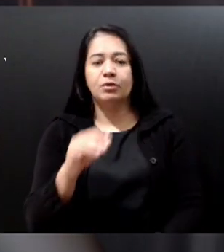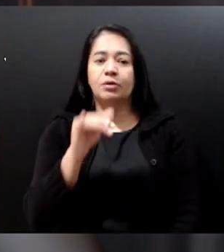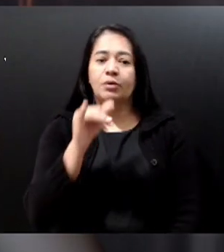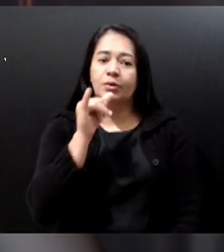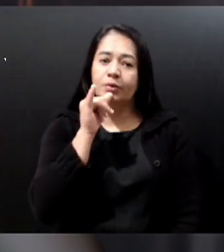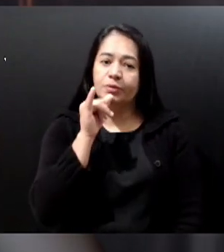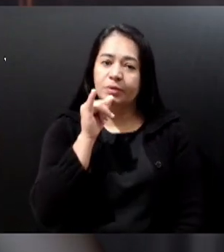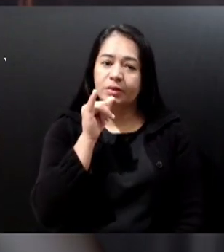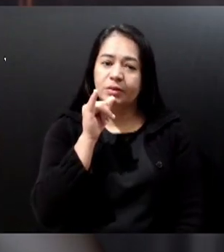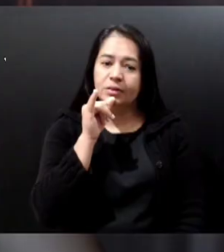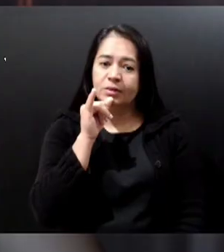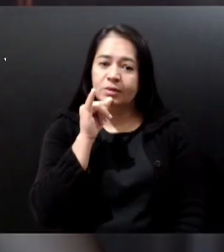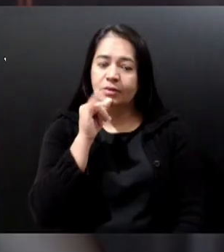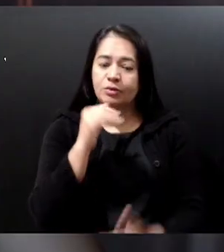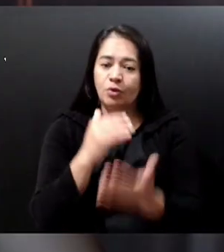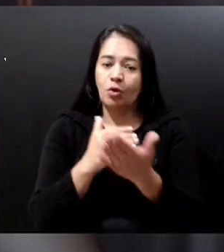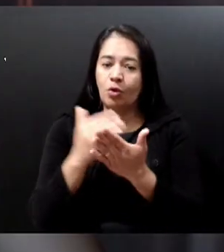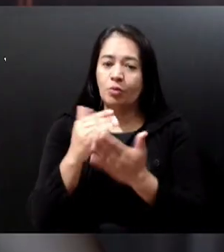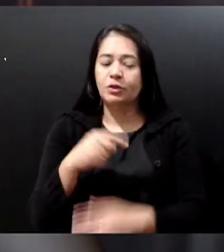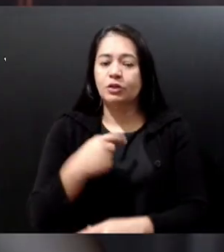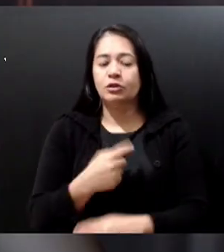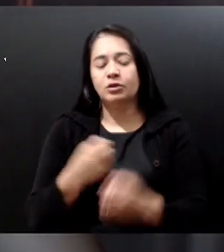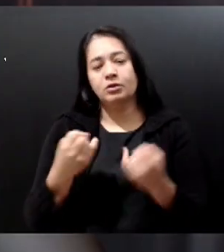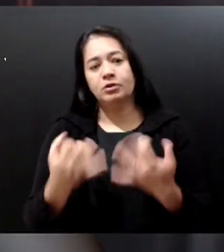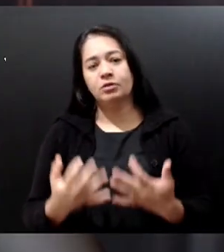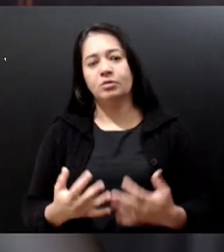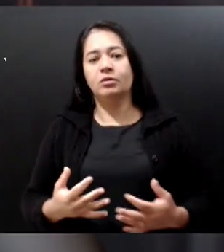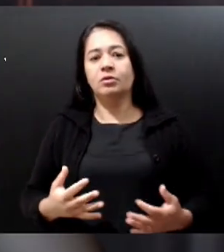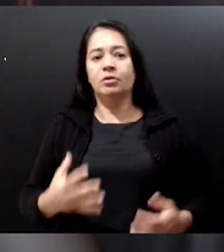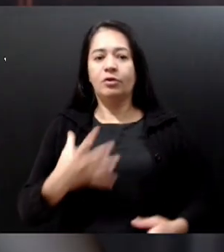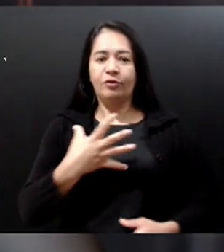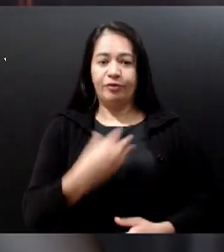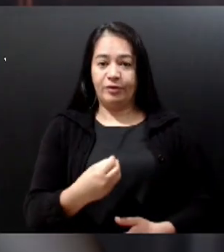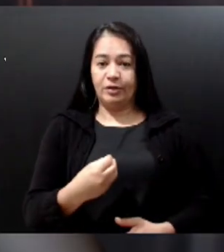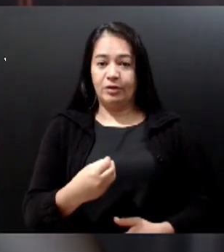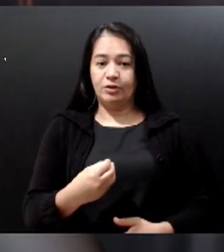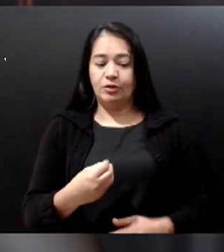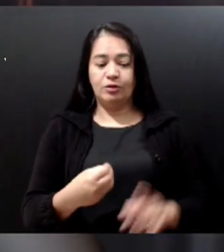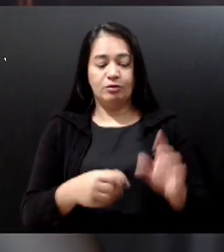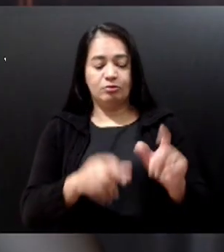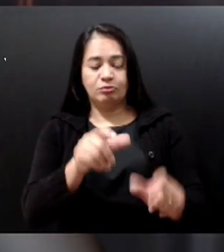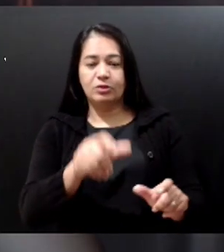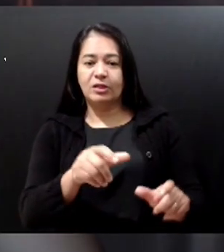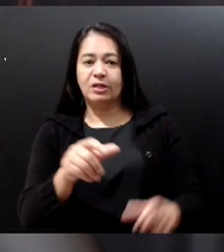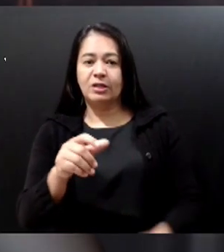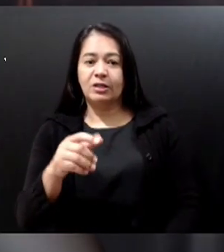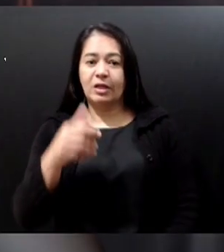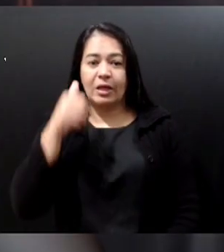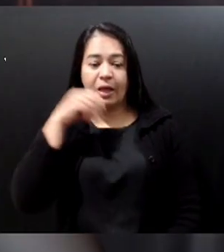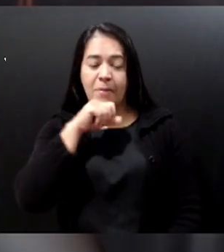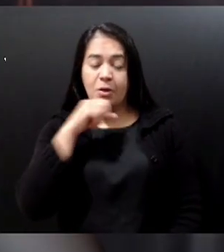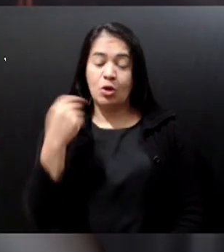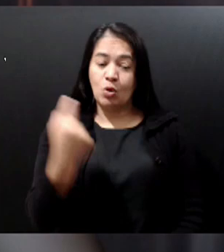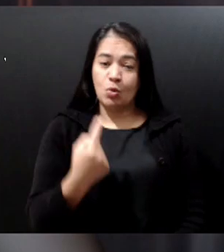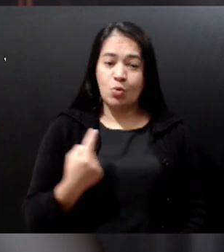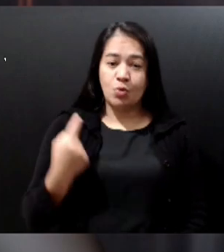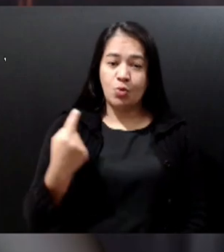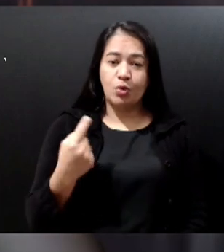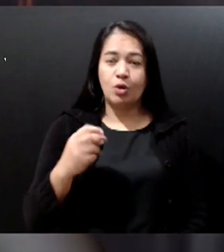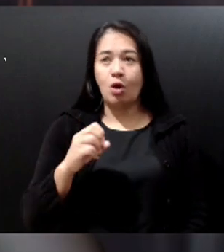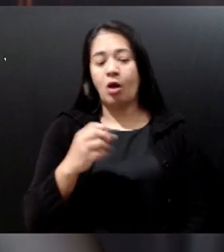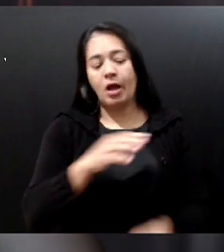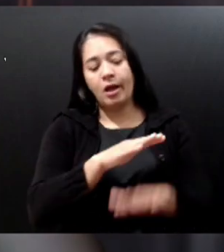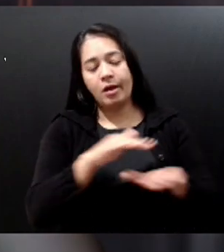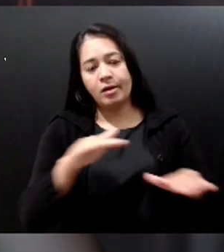falou dos filhos das mães solos, Uhum. ou né, essa criança, né, o filho da Cássia